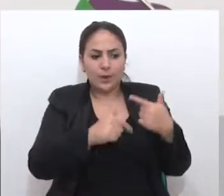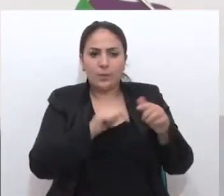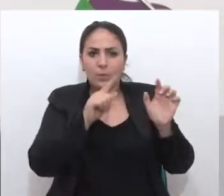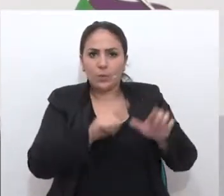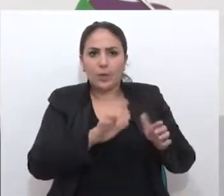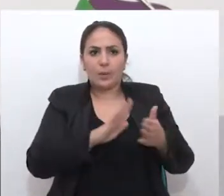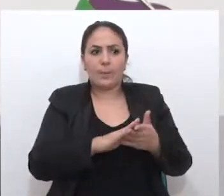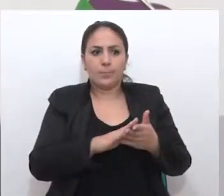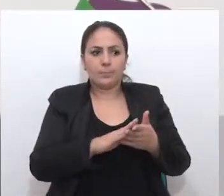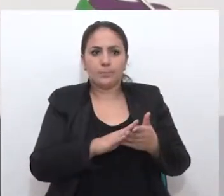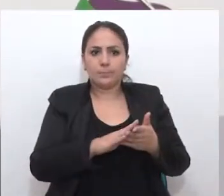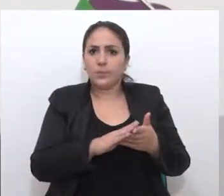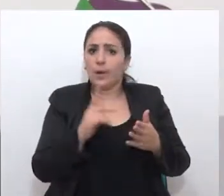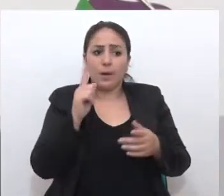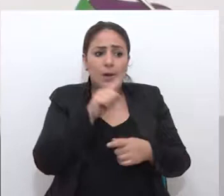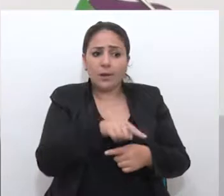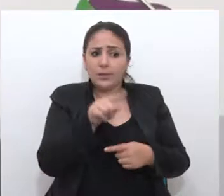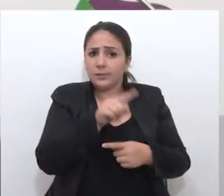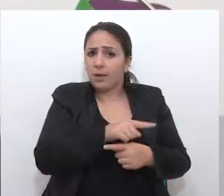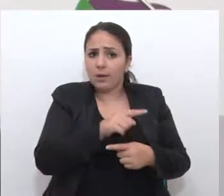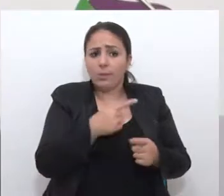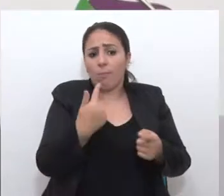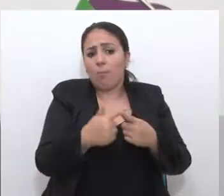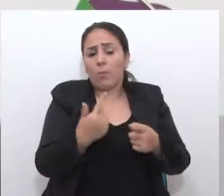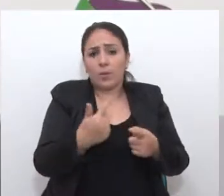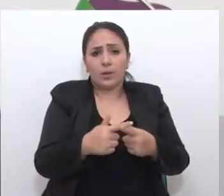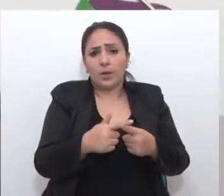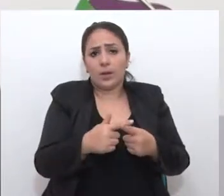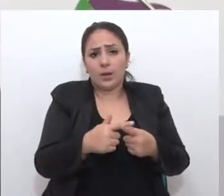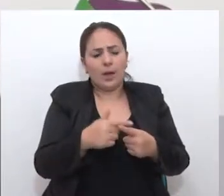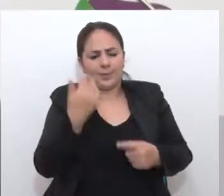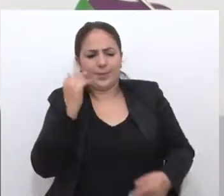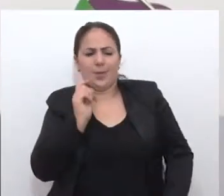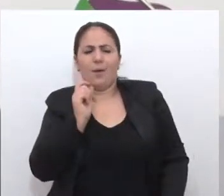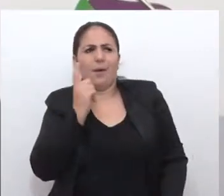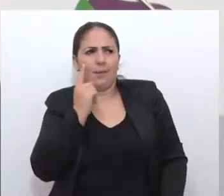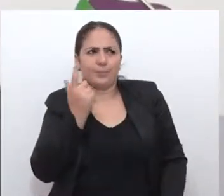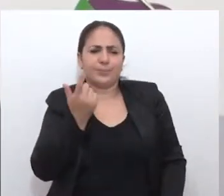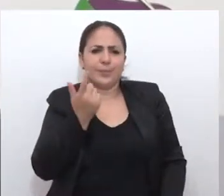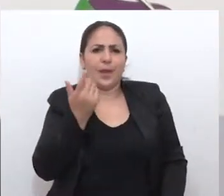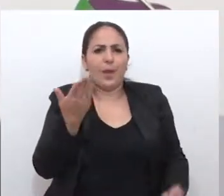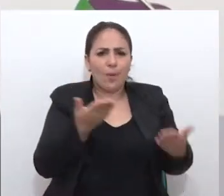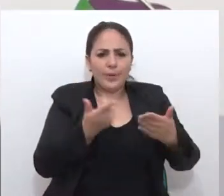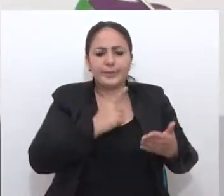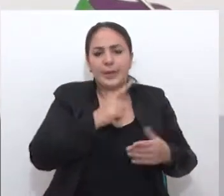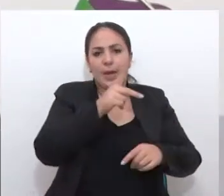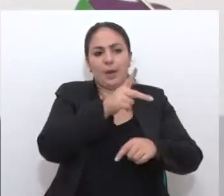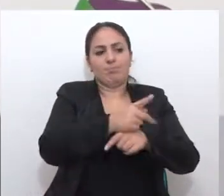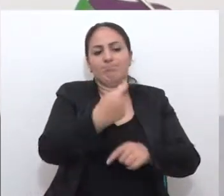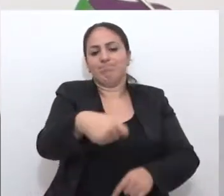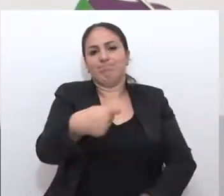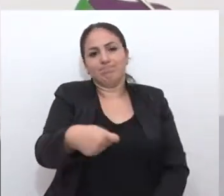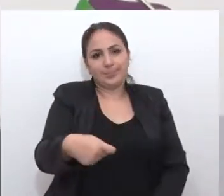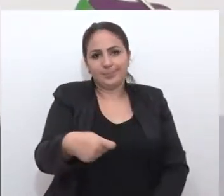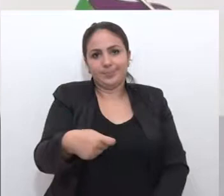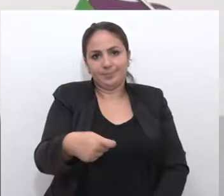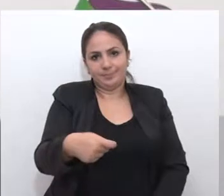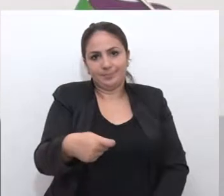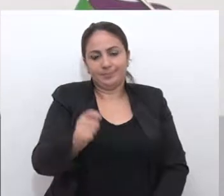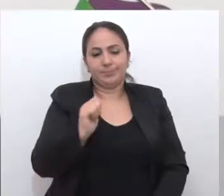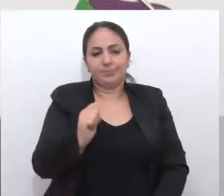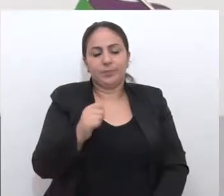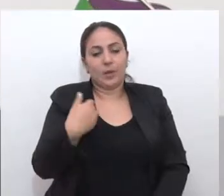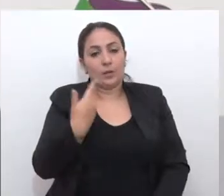que trabalhava naquele local, a presença física de um vigilante foi cortado porque se entendeu, agora tem câmera de vigilância, não precisa